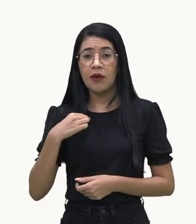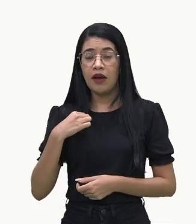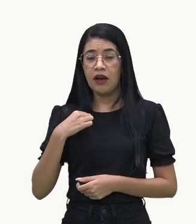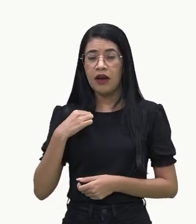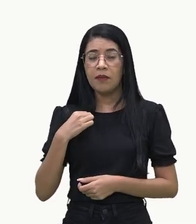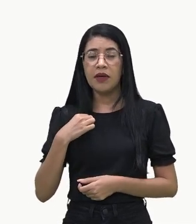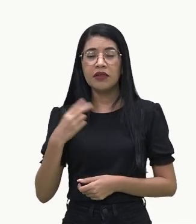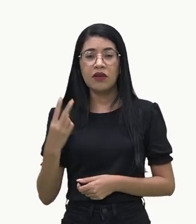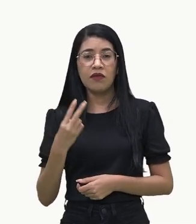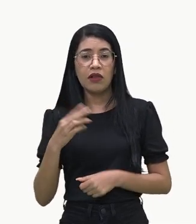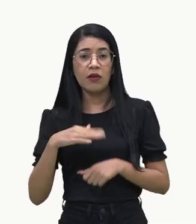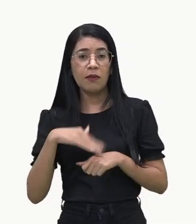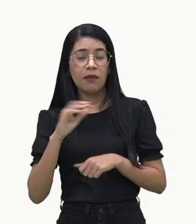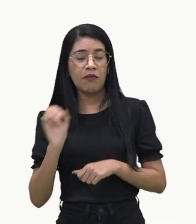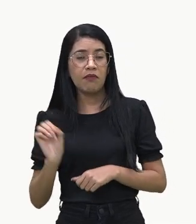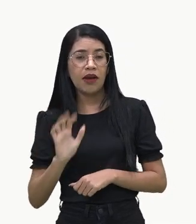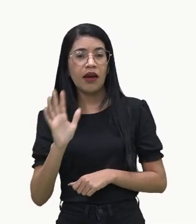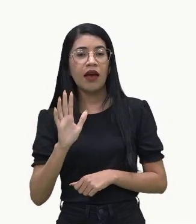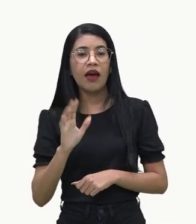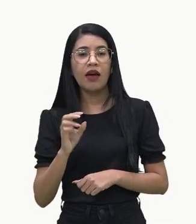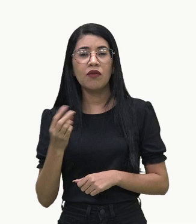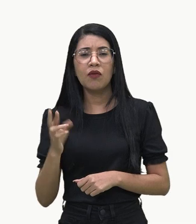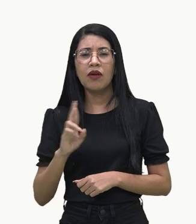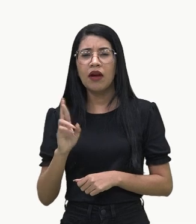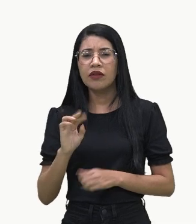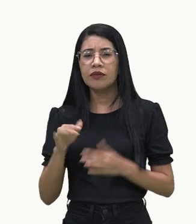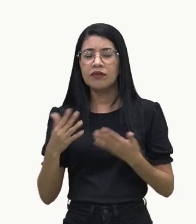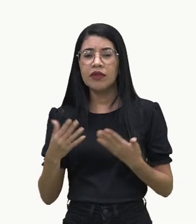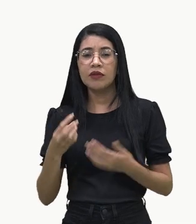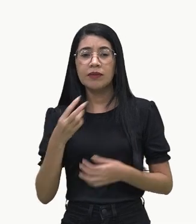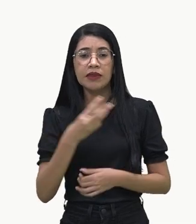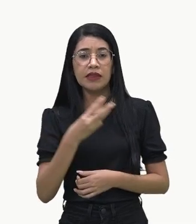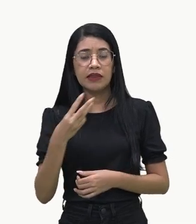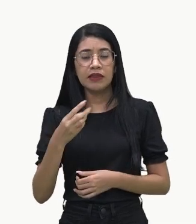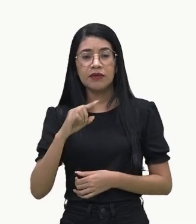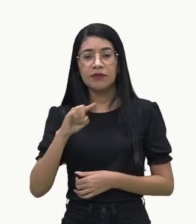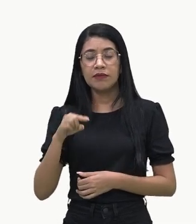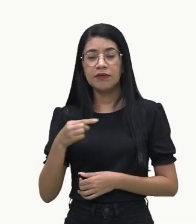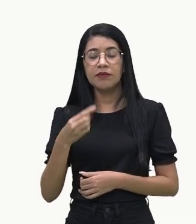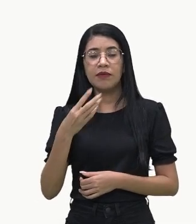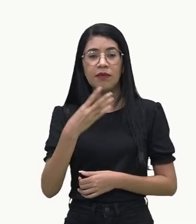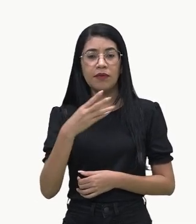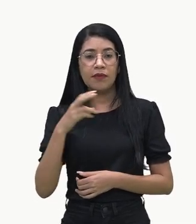é mais cara que a sandália, quantos reais? R$